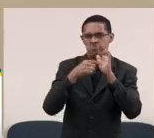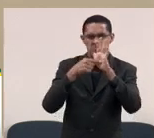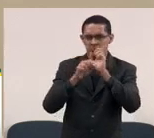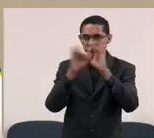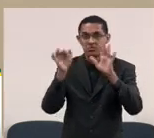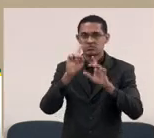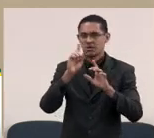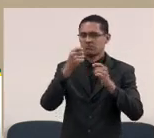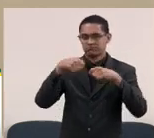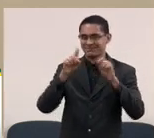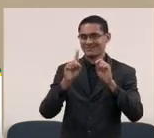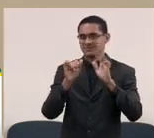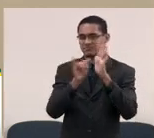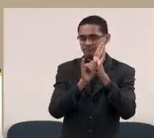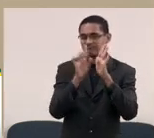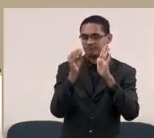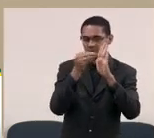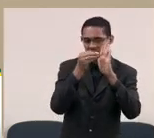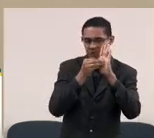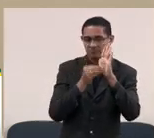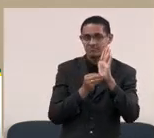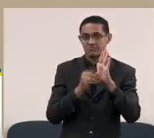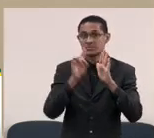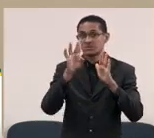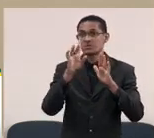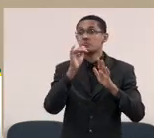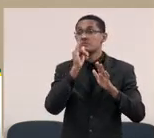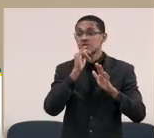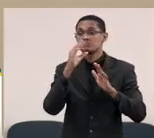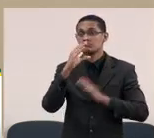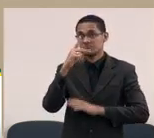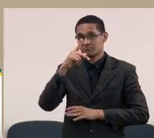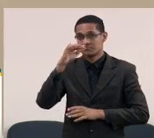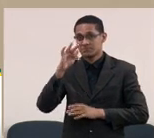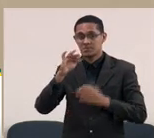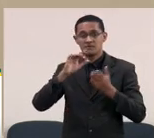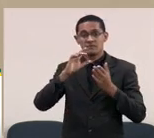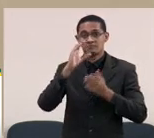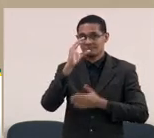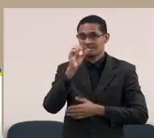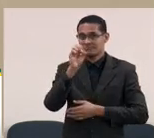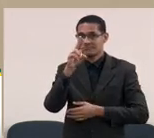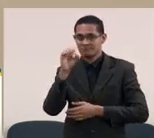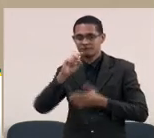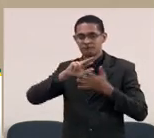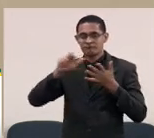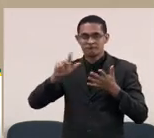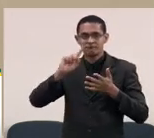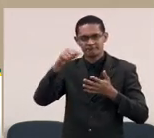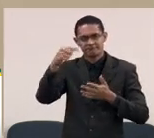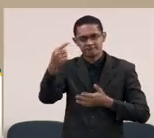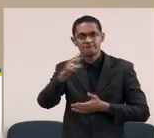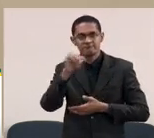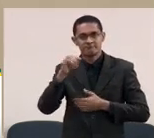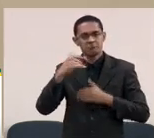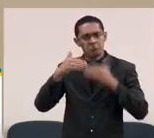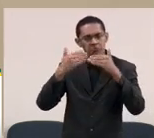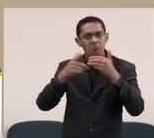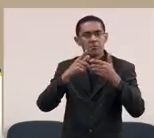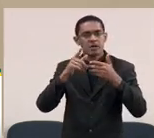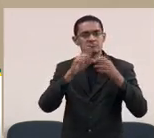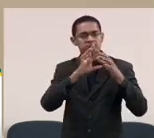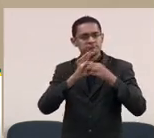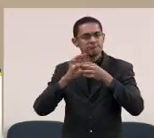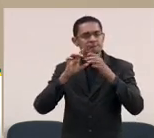exposto, as informações apenas com o CPF, cartão do SUS. E mais adiante a gente vai tentar articular com